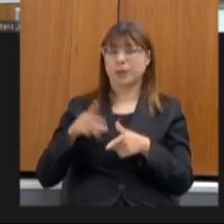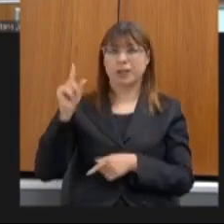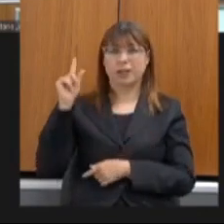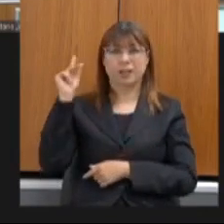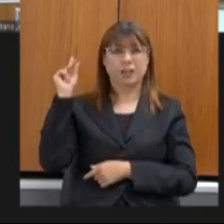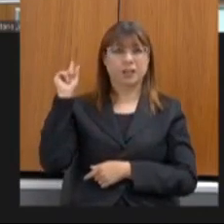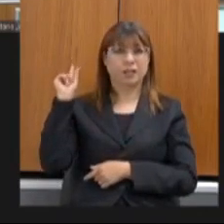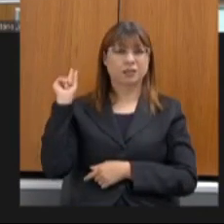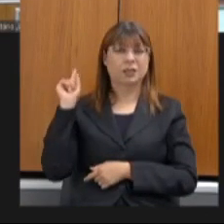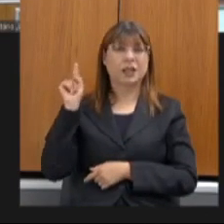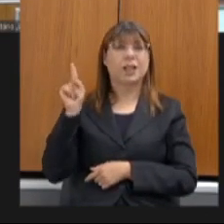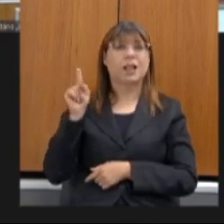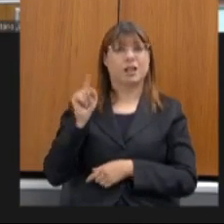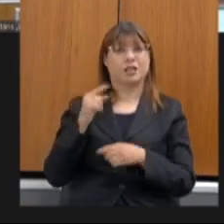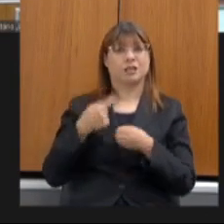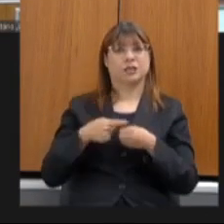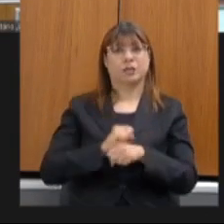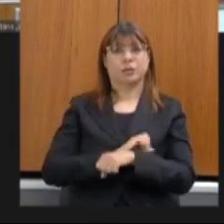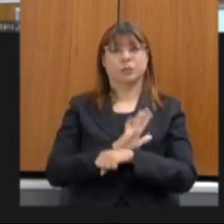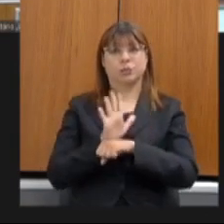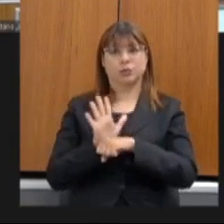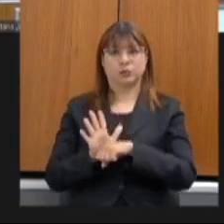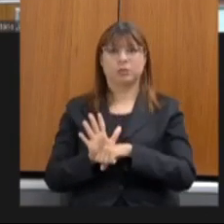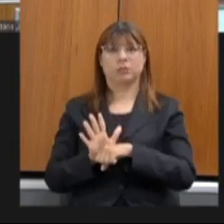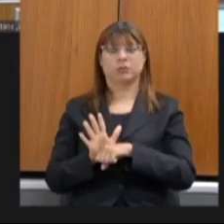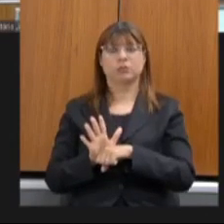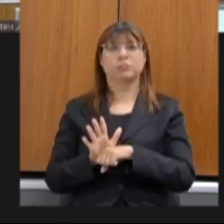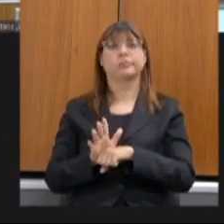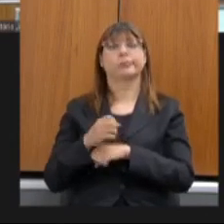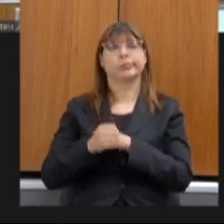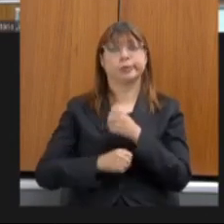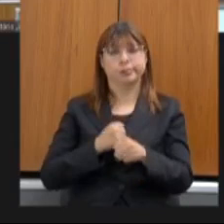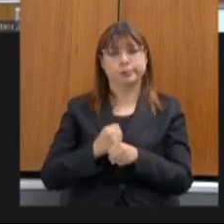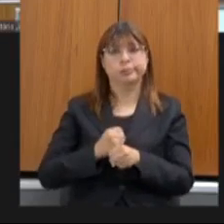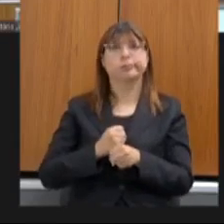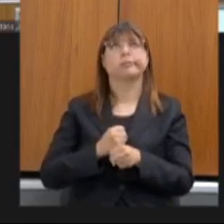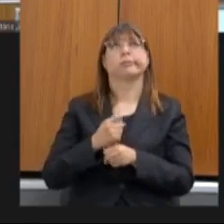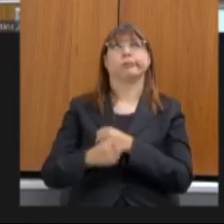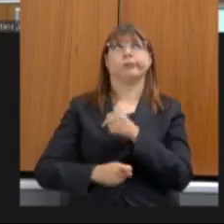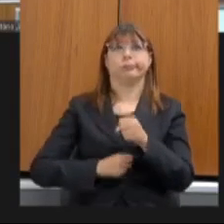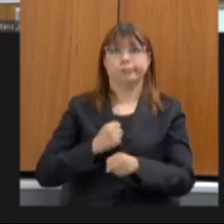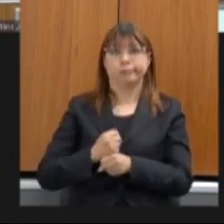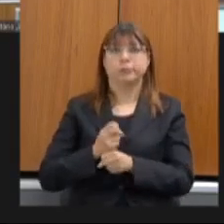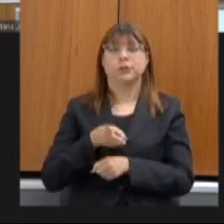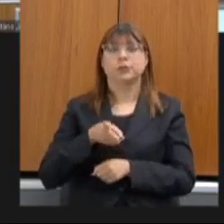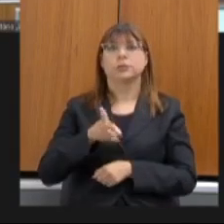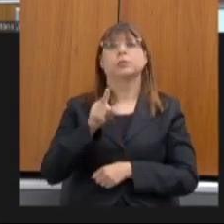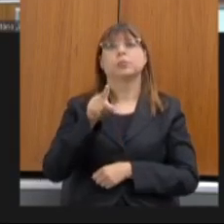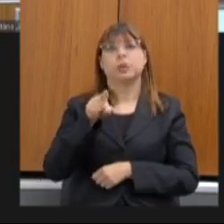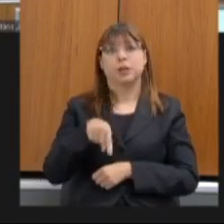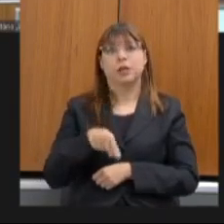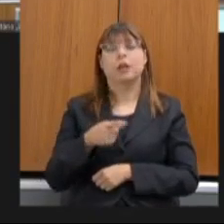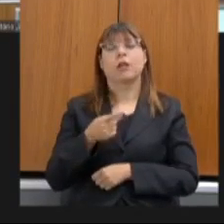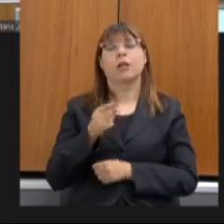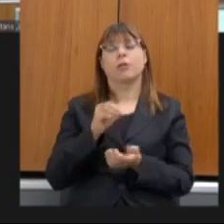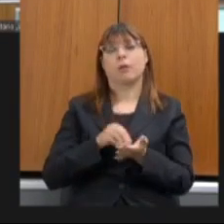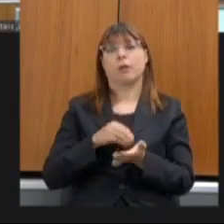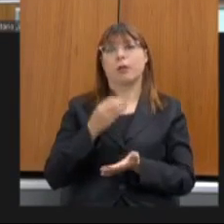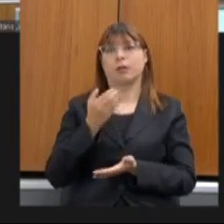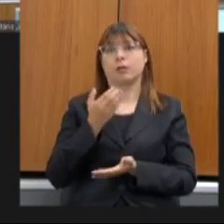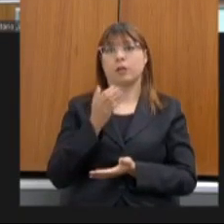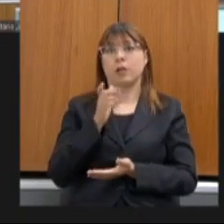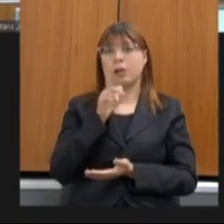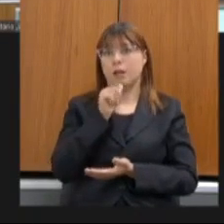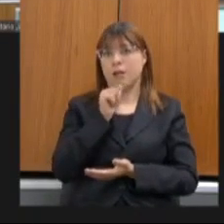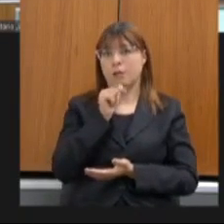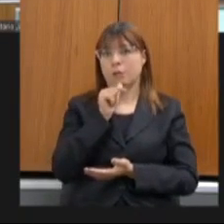que tem em Montes Claros que é anualmente a falta de água a sazonalidade dessa falta de água